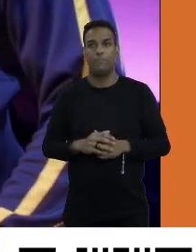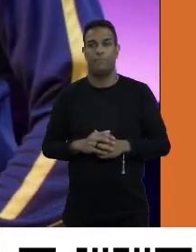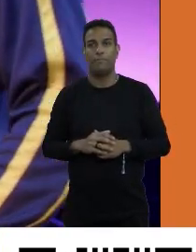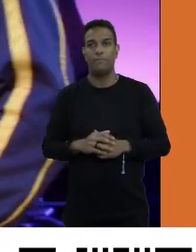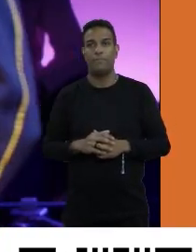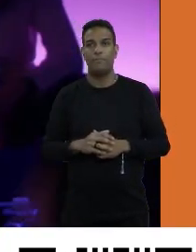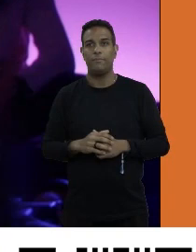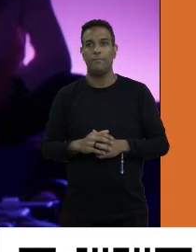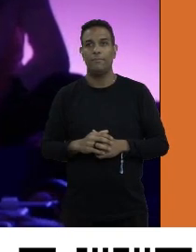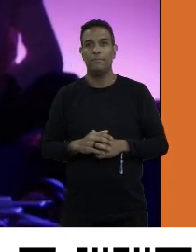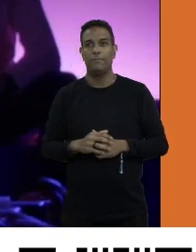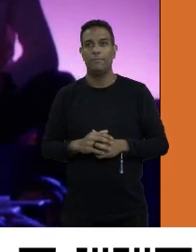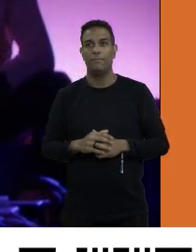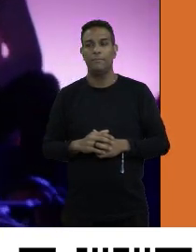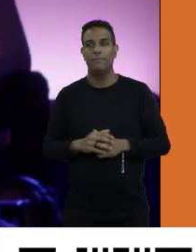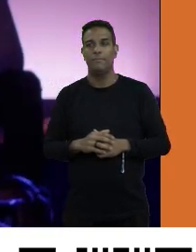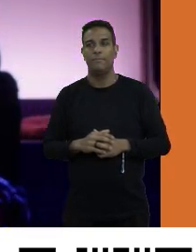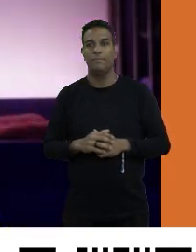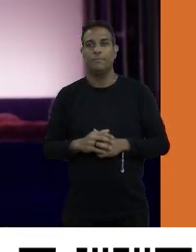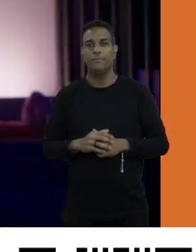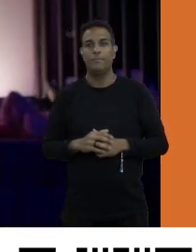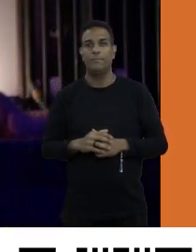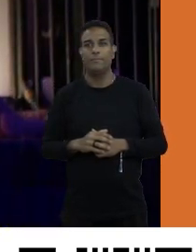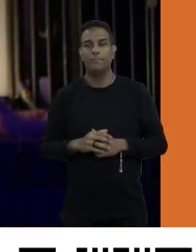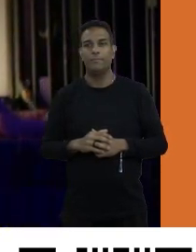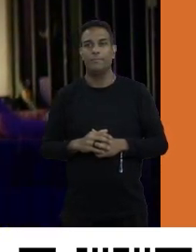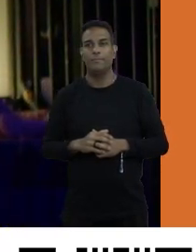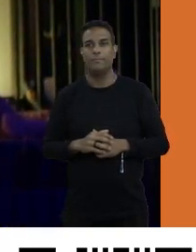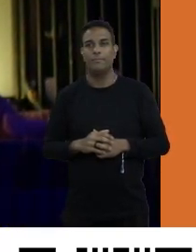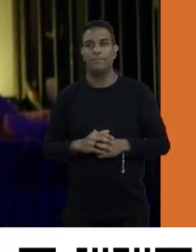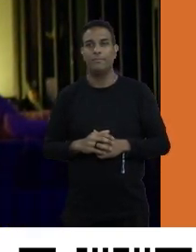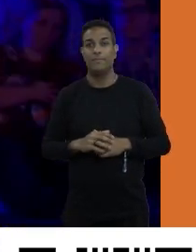É uma... Fazer uma foto nossa? Vamos fazer uma foto aqui enquanto isso?